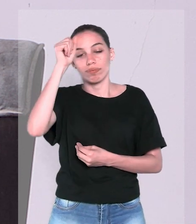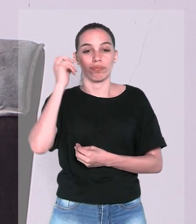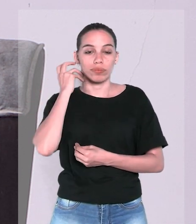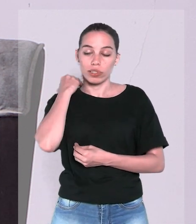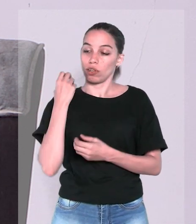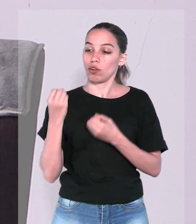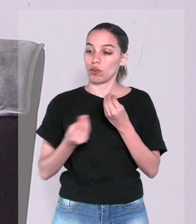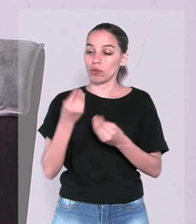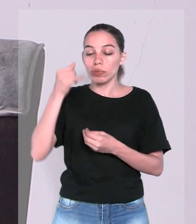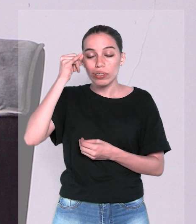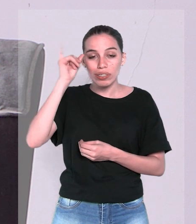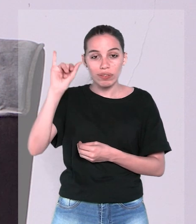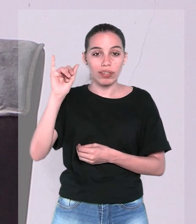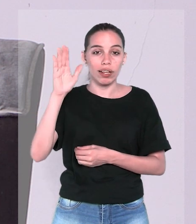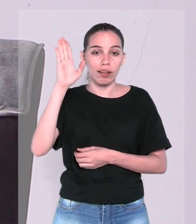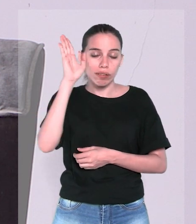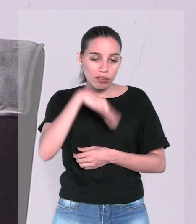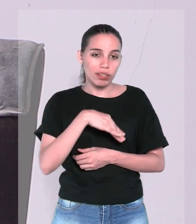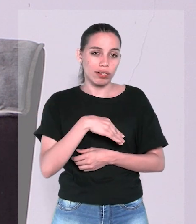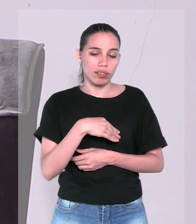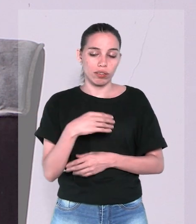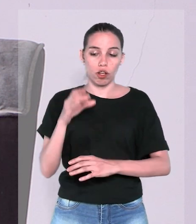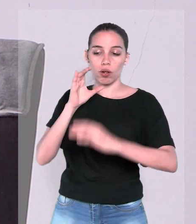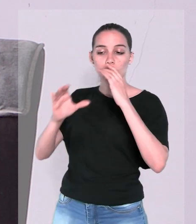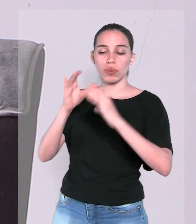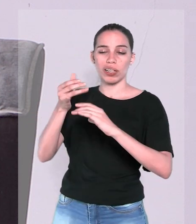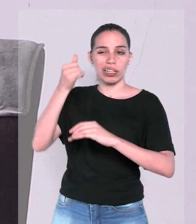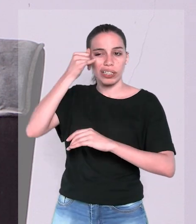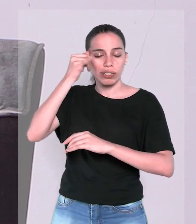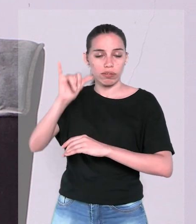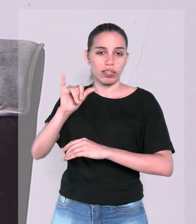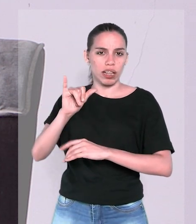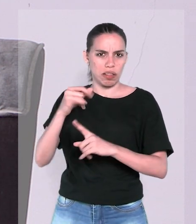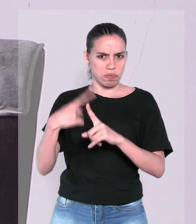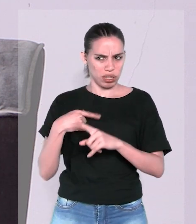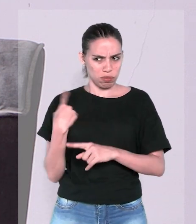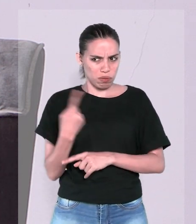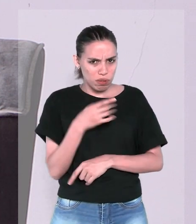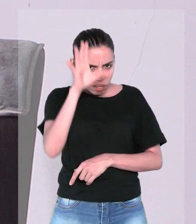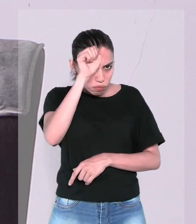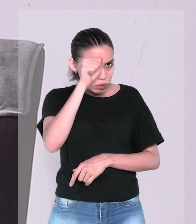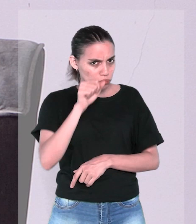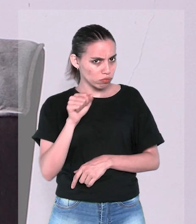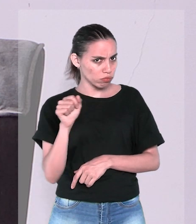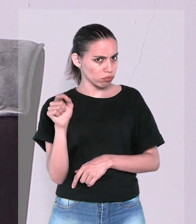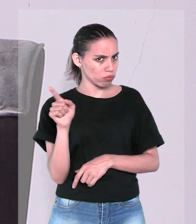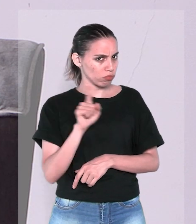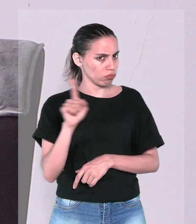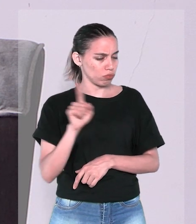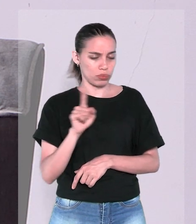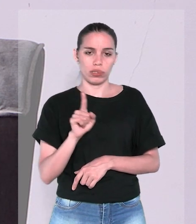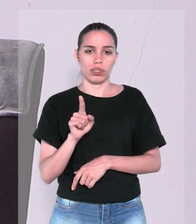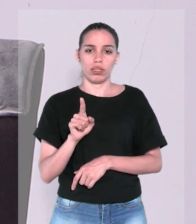com a diferença? Aquilo que é diferente de mim, eu não preciso destruir o que é diferente de mim. Como é que eu convivo com a diferença? Esse é um ponto importantíssimo para